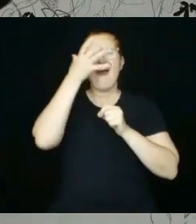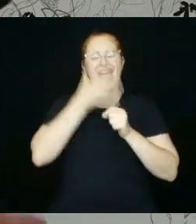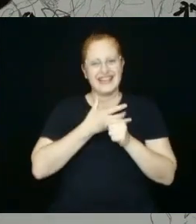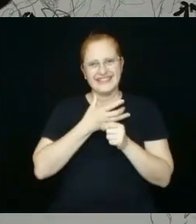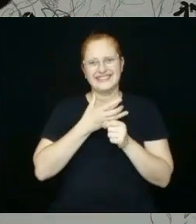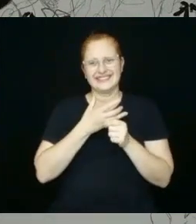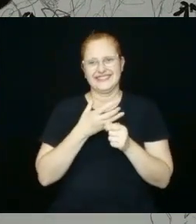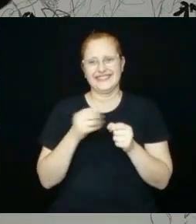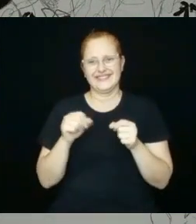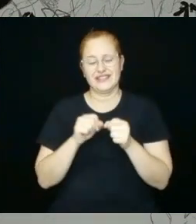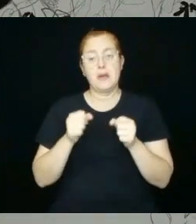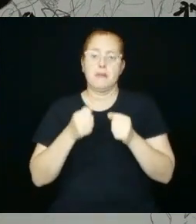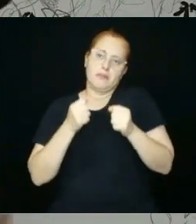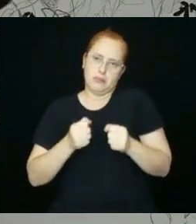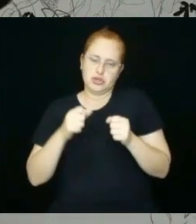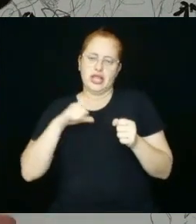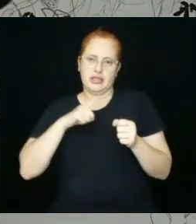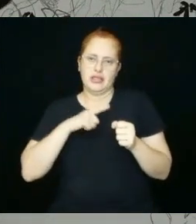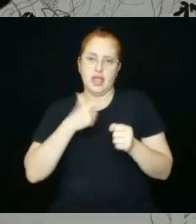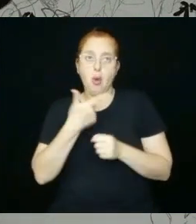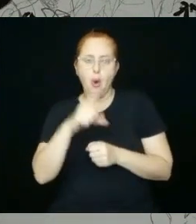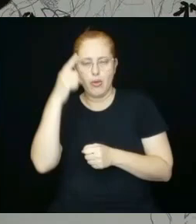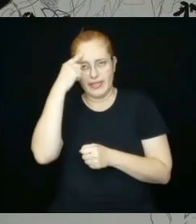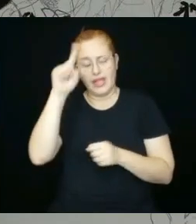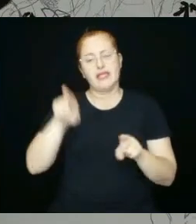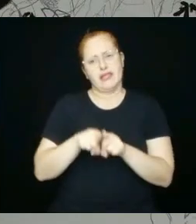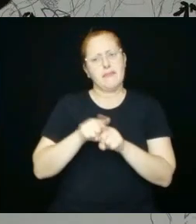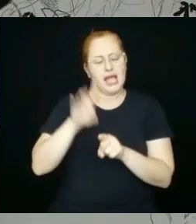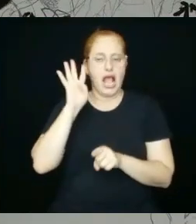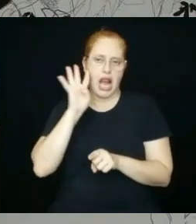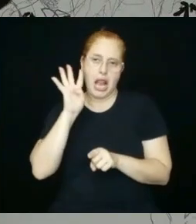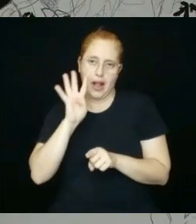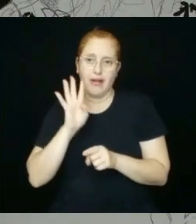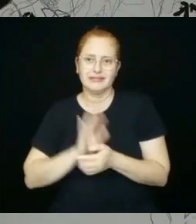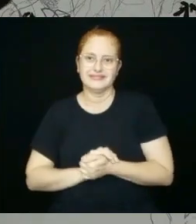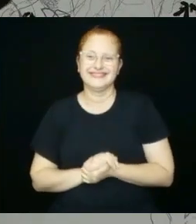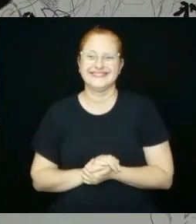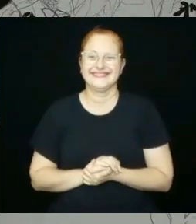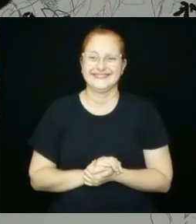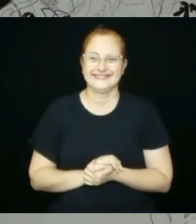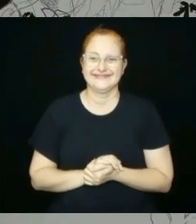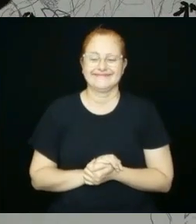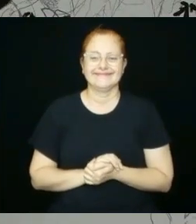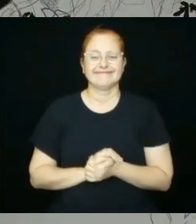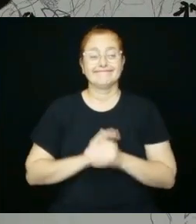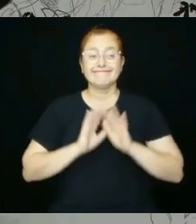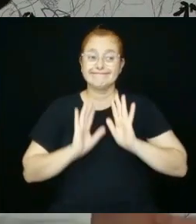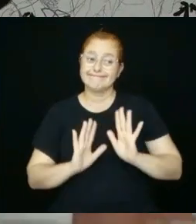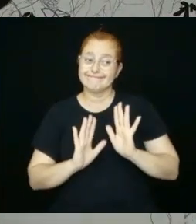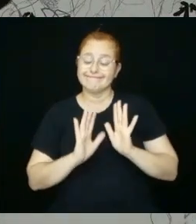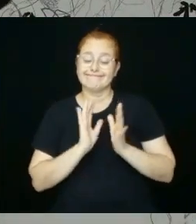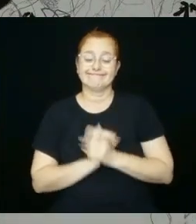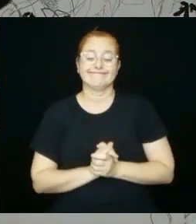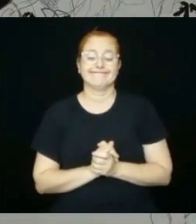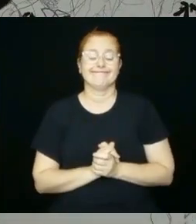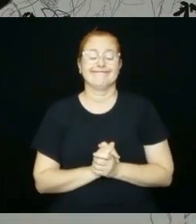acontecer, porque, enfim, podia acontecer outra coisa, claro, porque seria legal de qualquer forma, né?